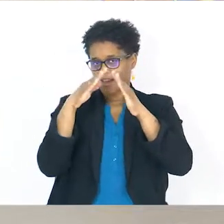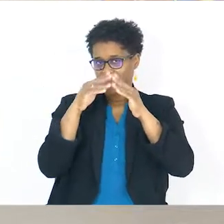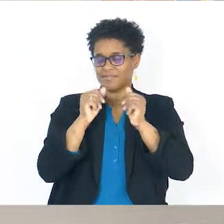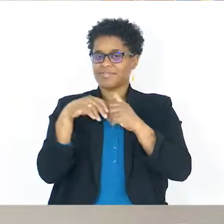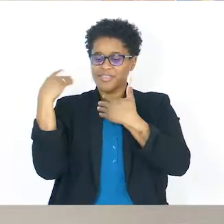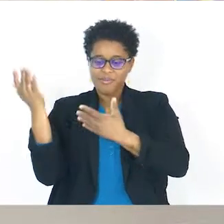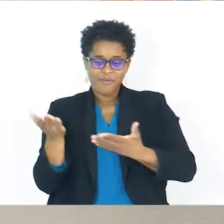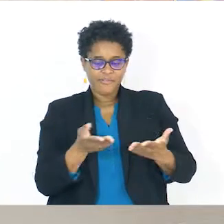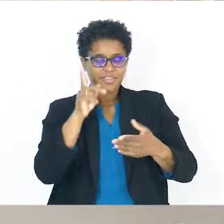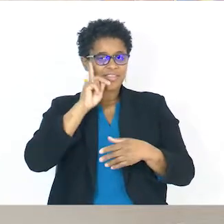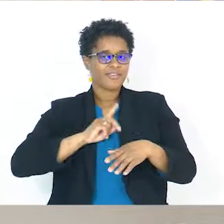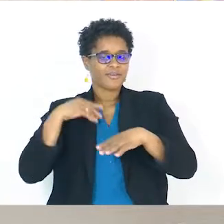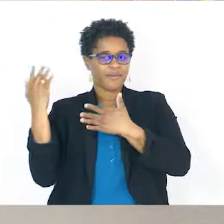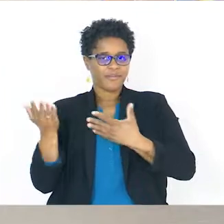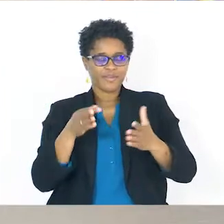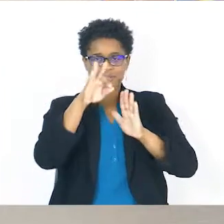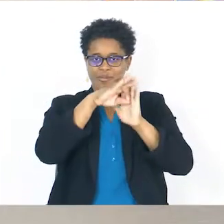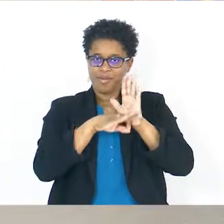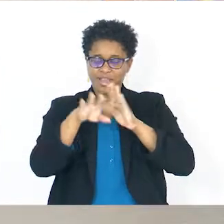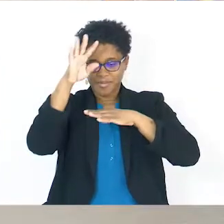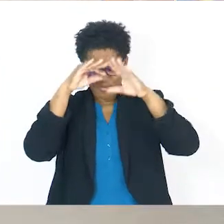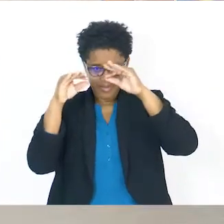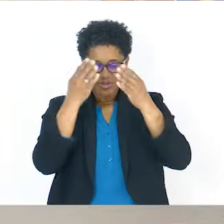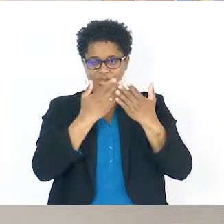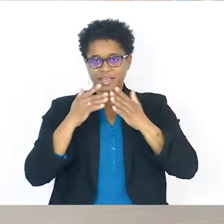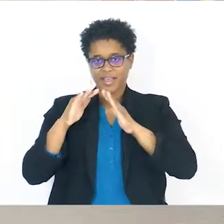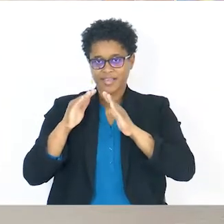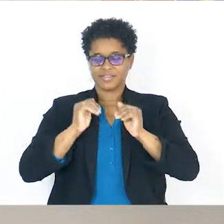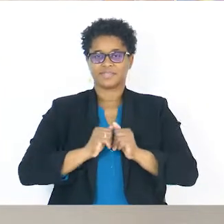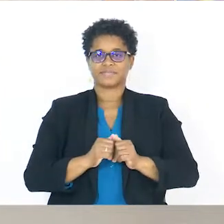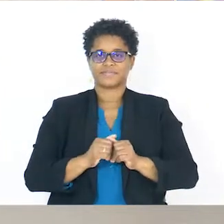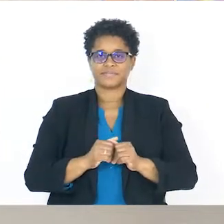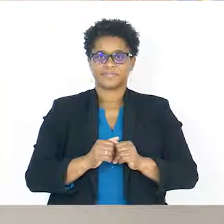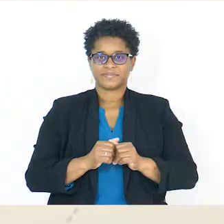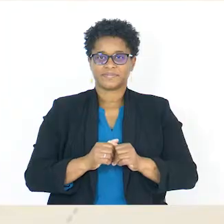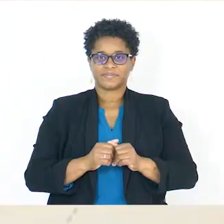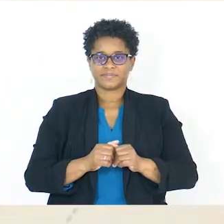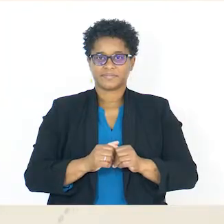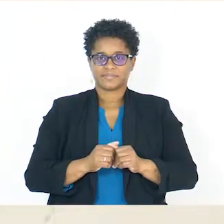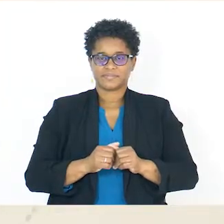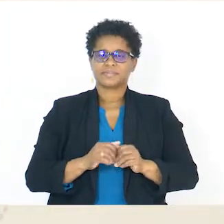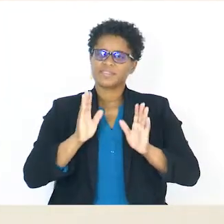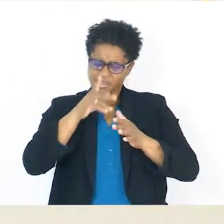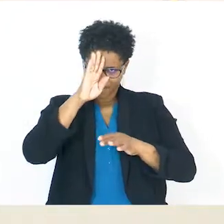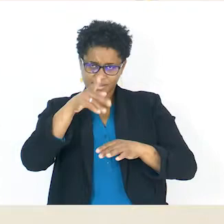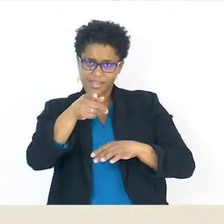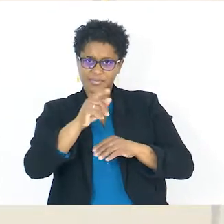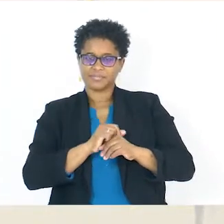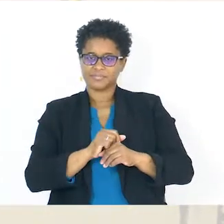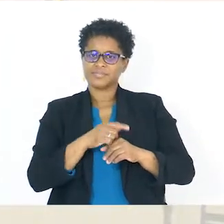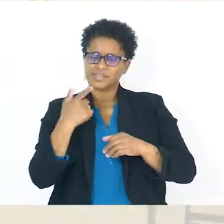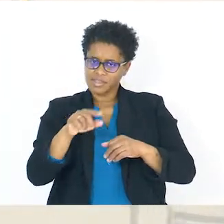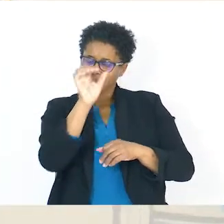casa. Sejam bem-vindos e bem-vindas ao programa Aprender e Estudar em Casa. Já